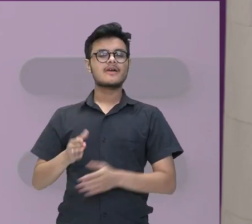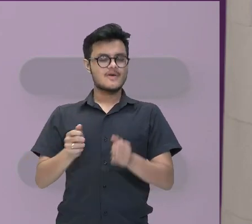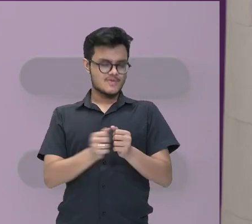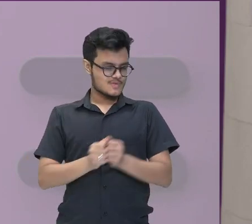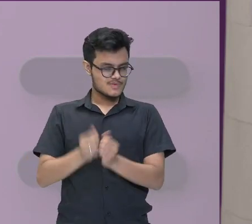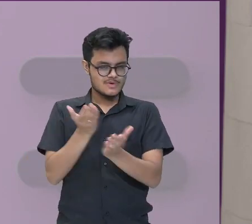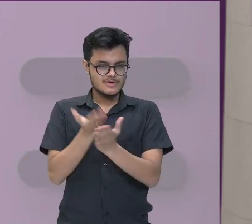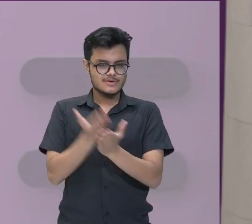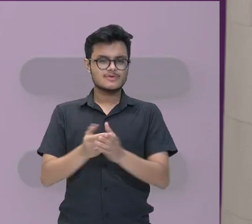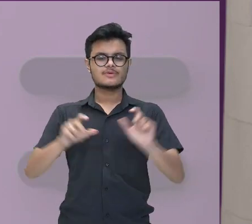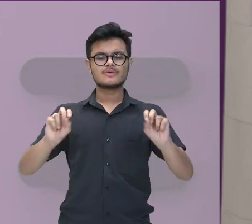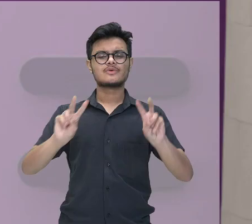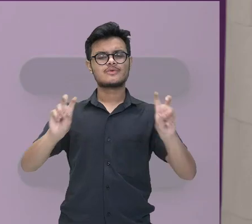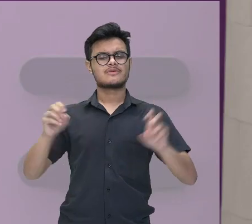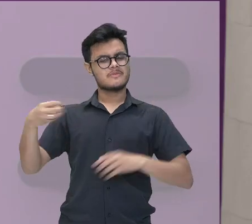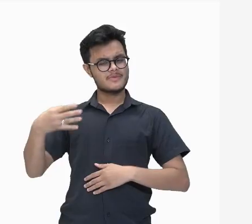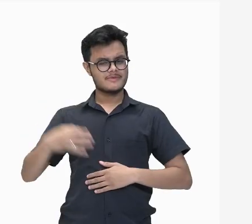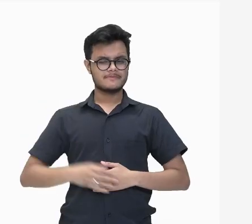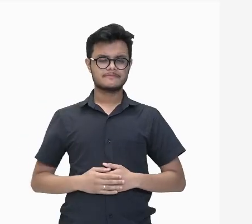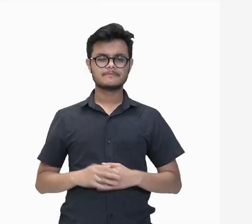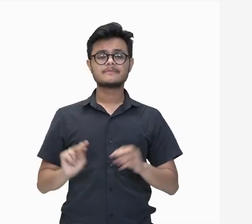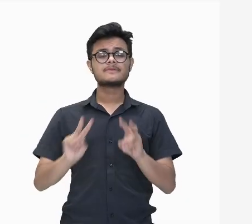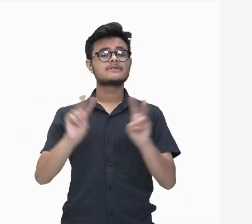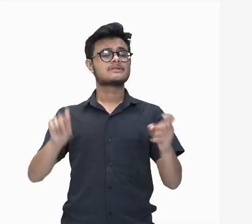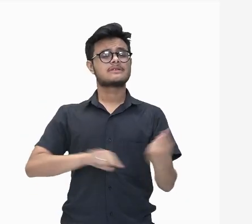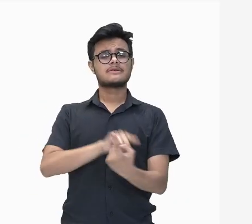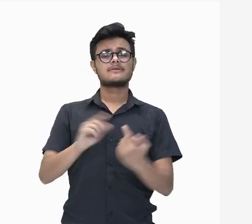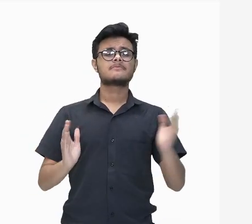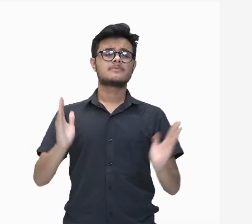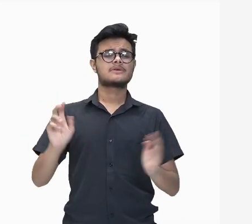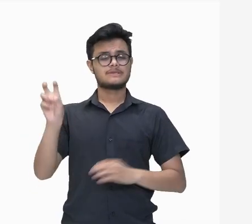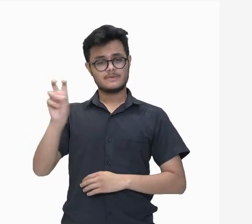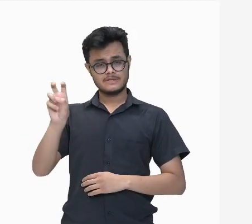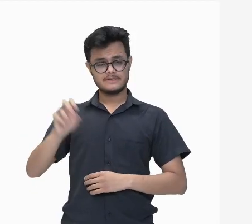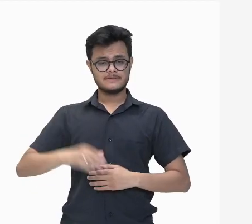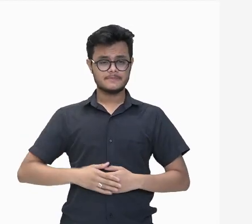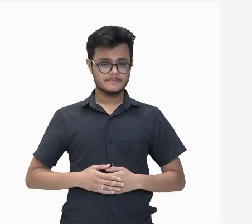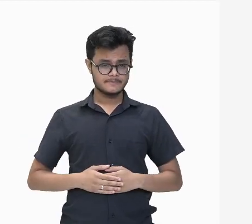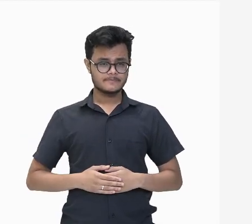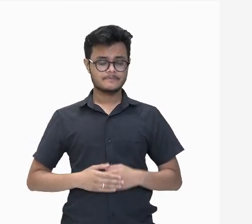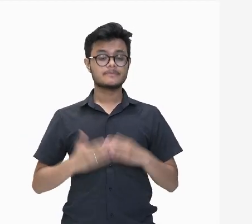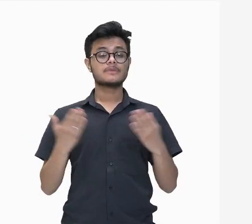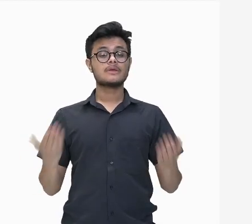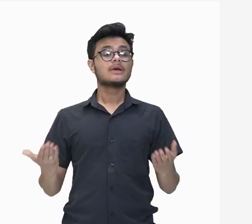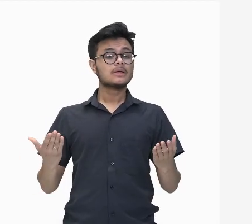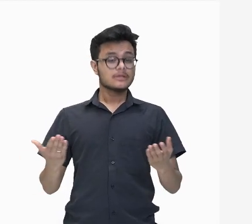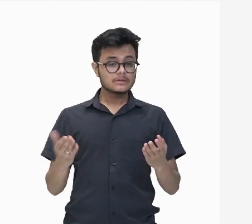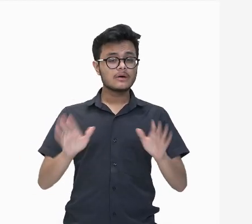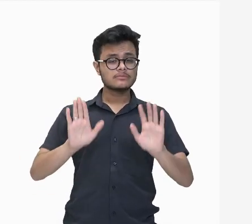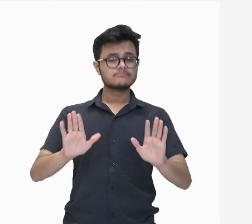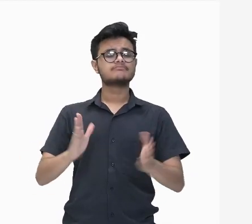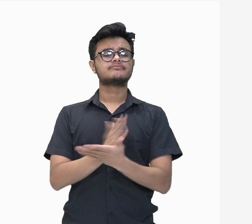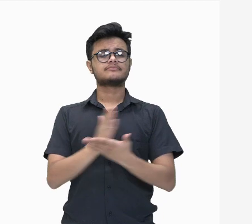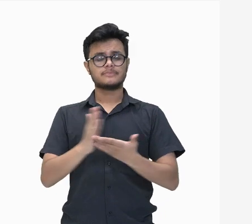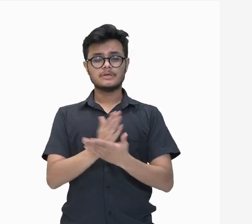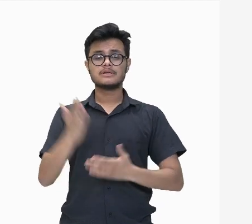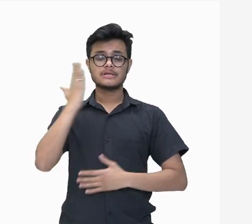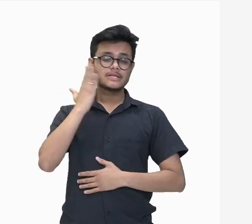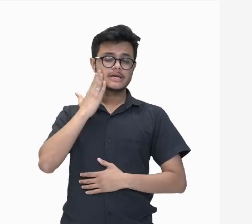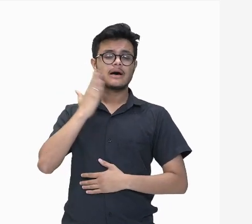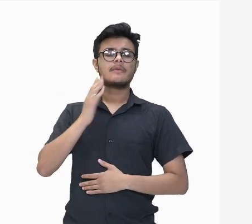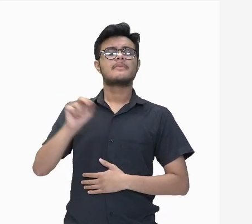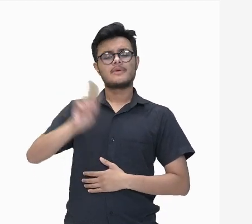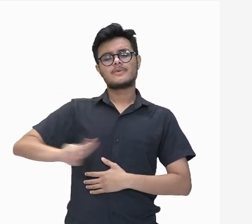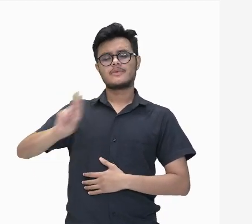novo conteúdo na nossa aula. Vamos ver. Aula de número 55. Objeto de conhecimento é vértice